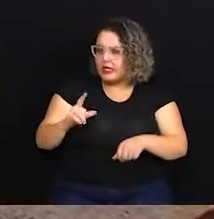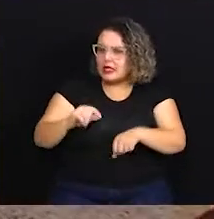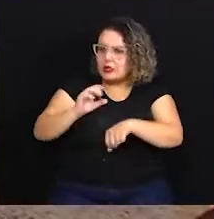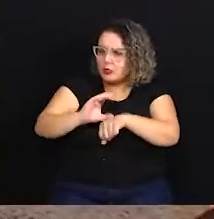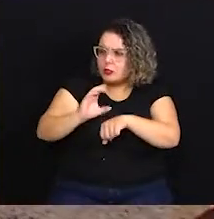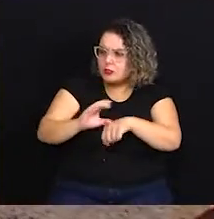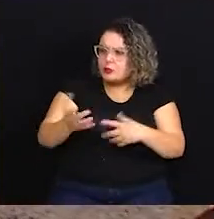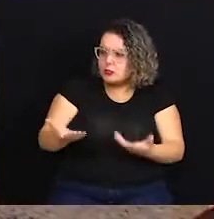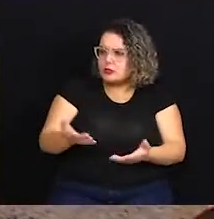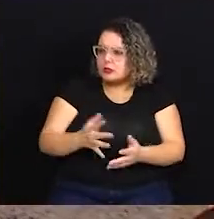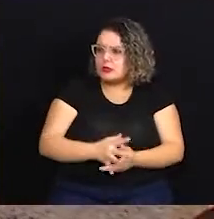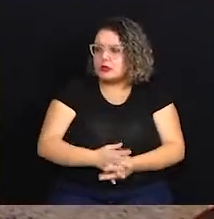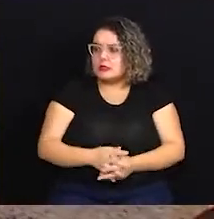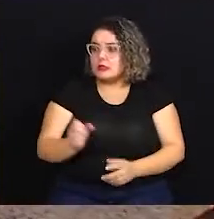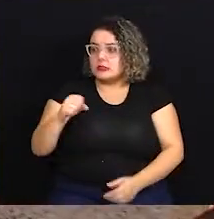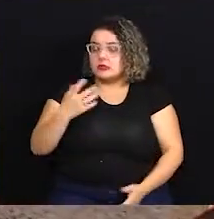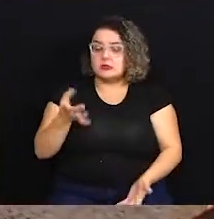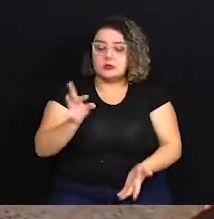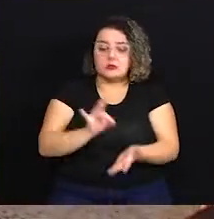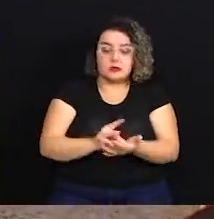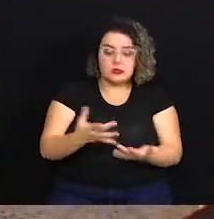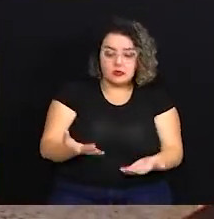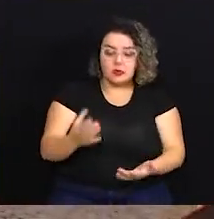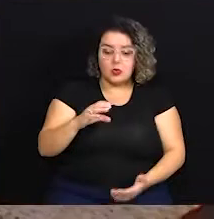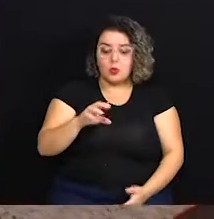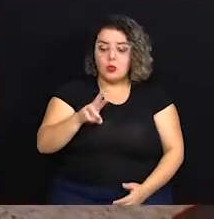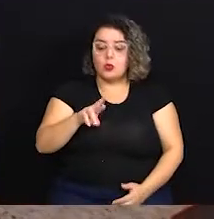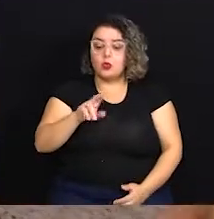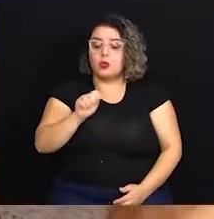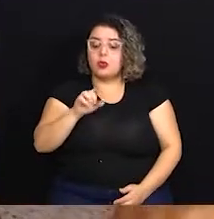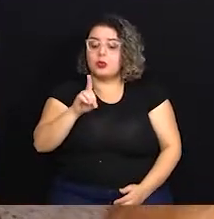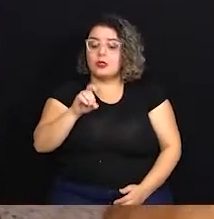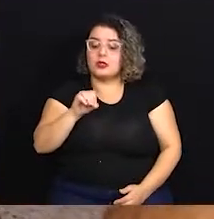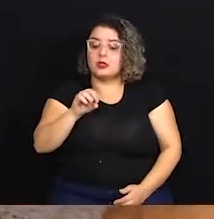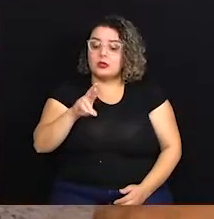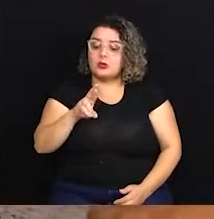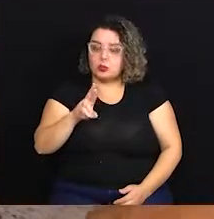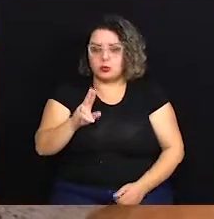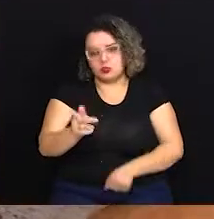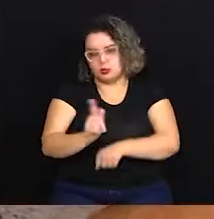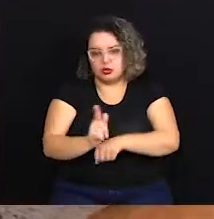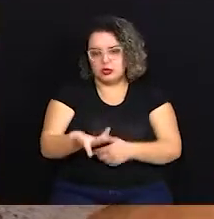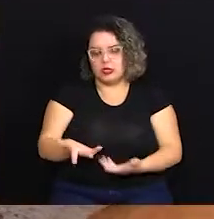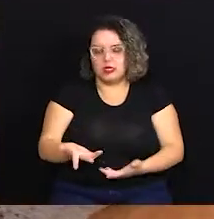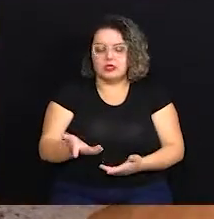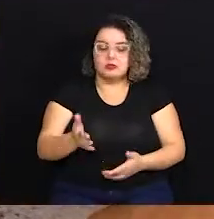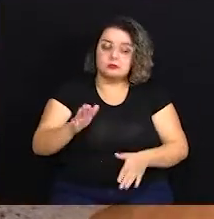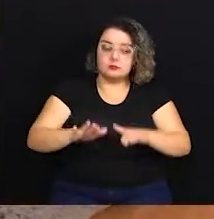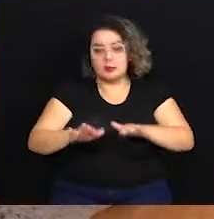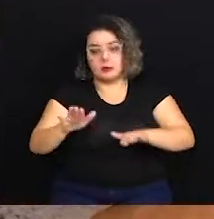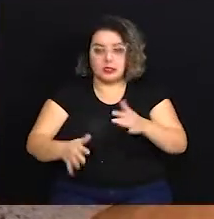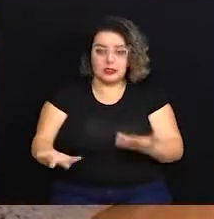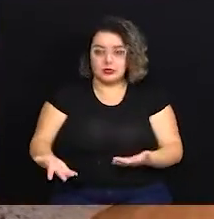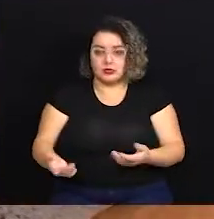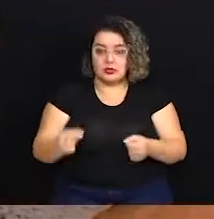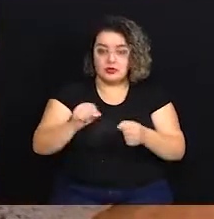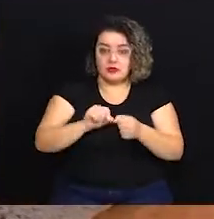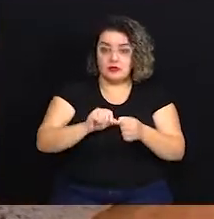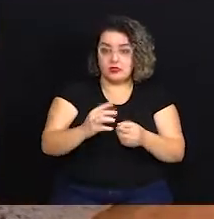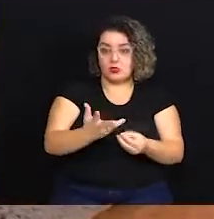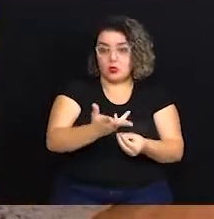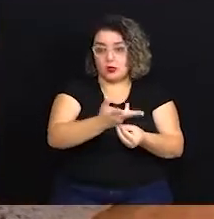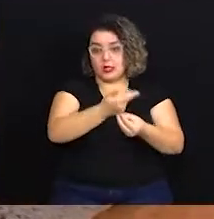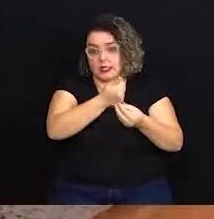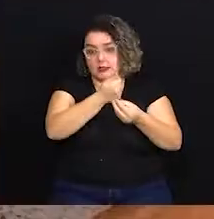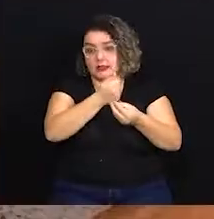fazer? Sim, na verdade, assim, um curador depende. Um curador ele pode ter feito artes